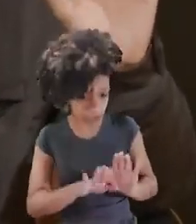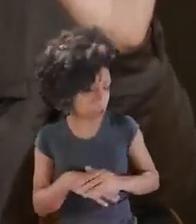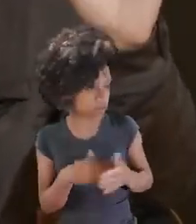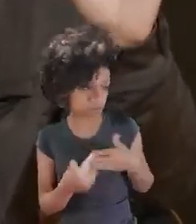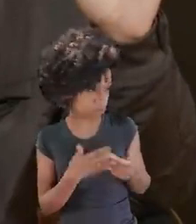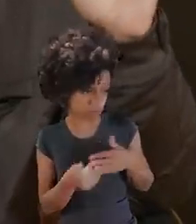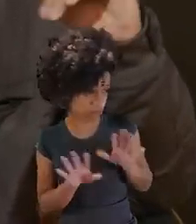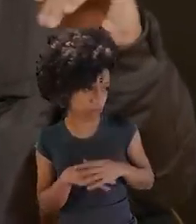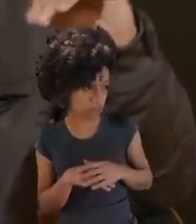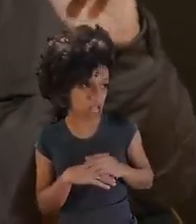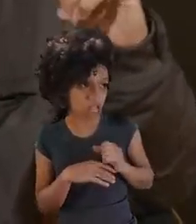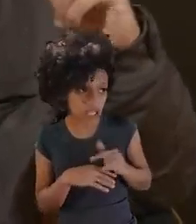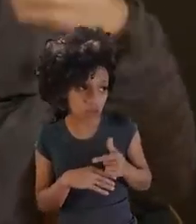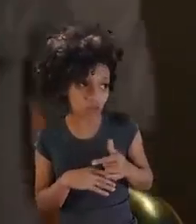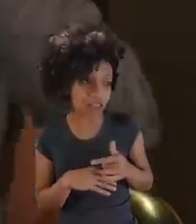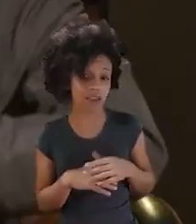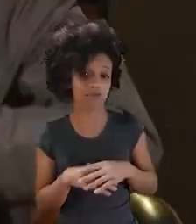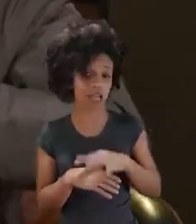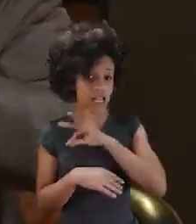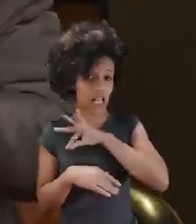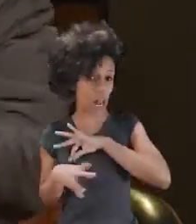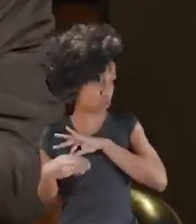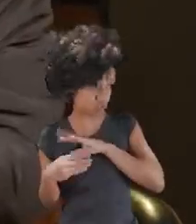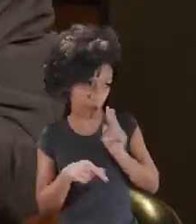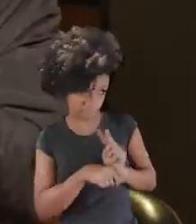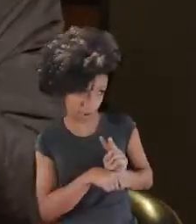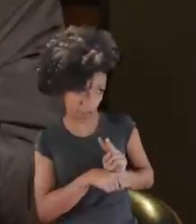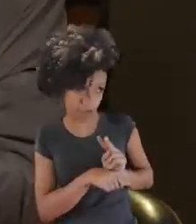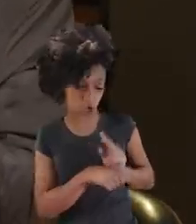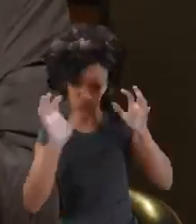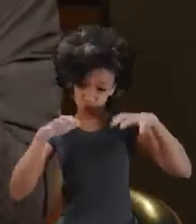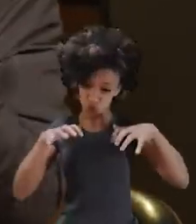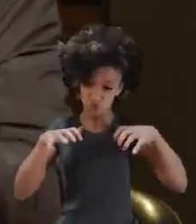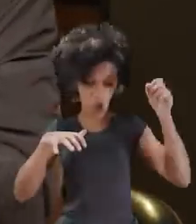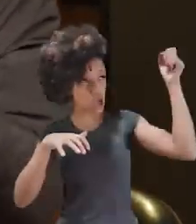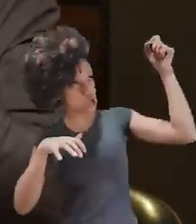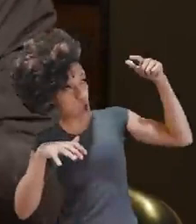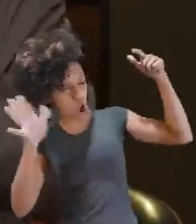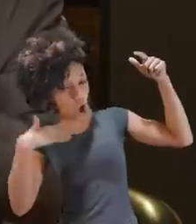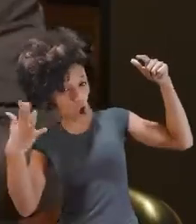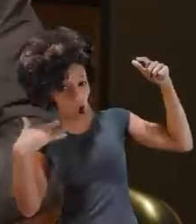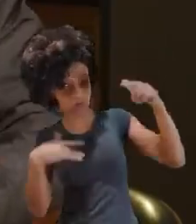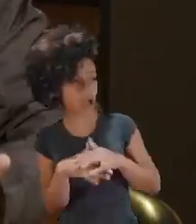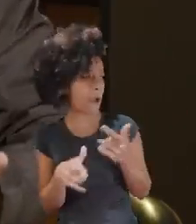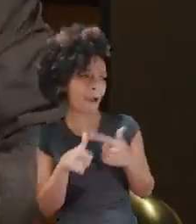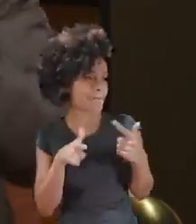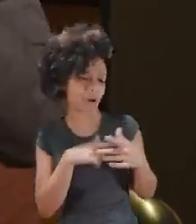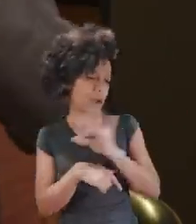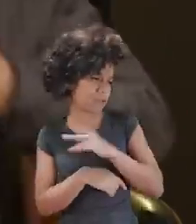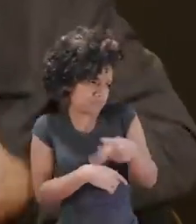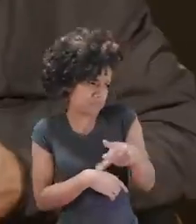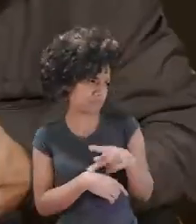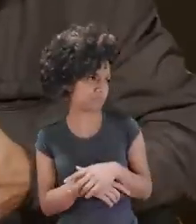ficar ali e Danny se você não tem condição insalubre para você você não tem uma proteção contra chuva contra o sol se não tem água problema tá militar